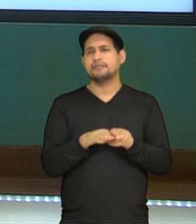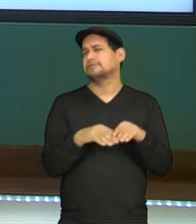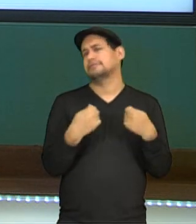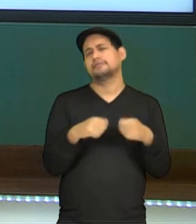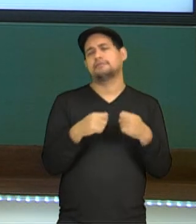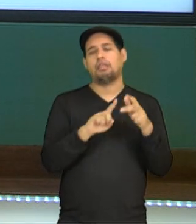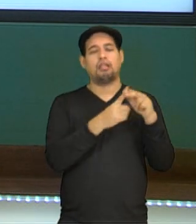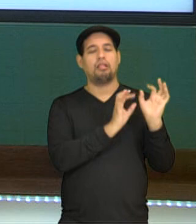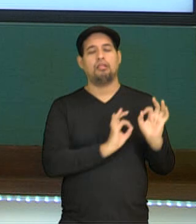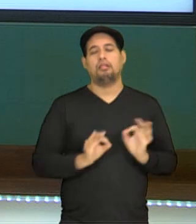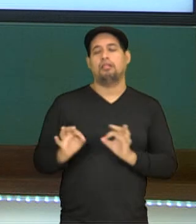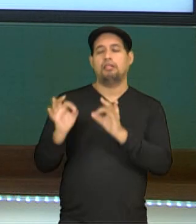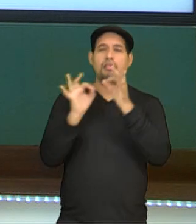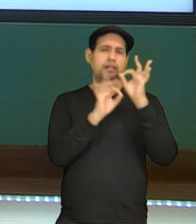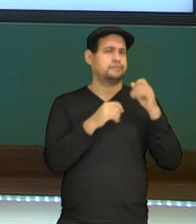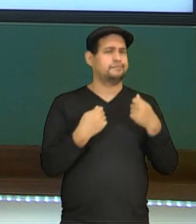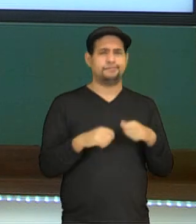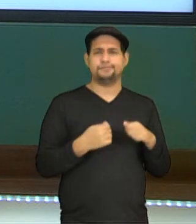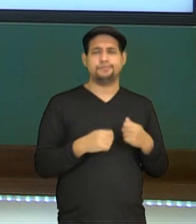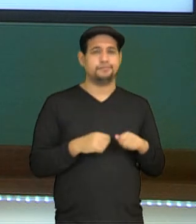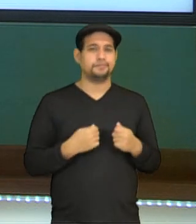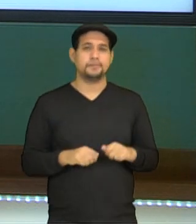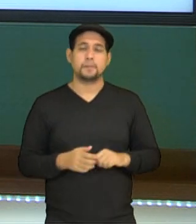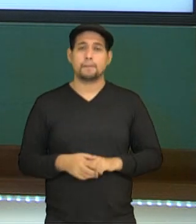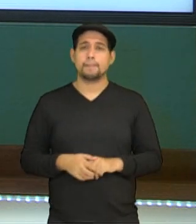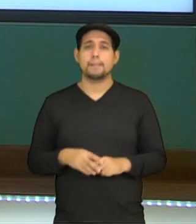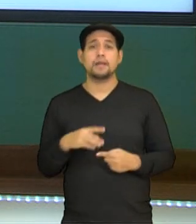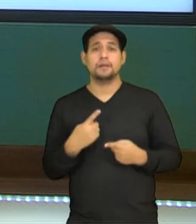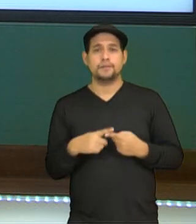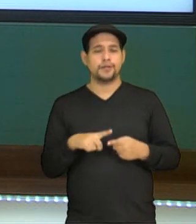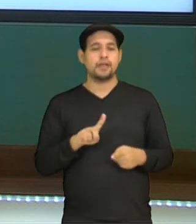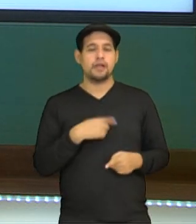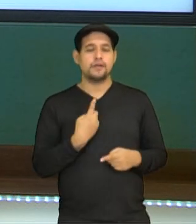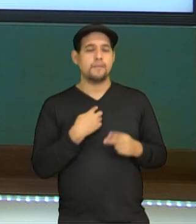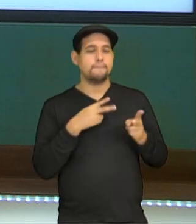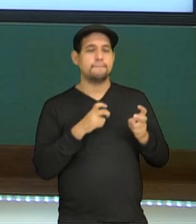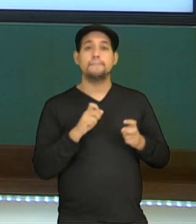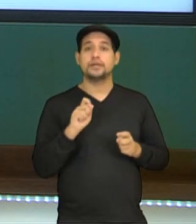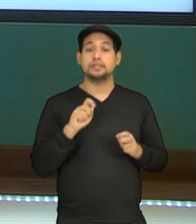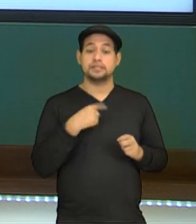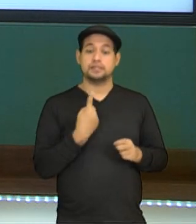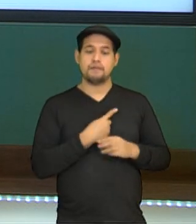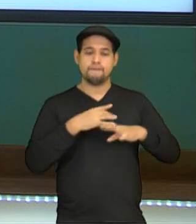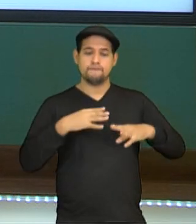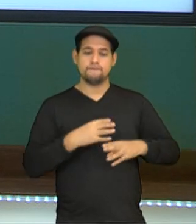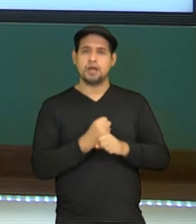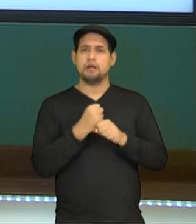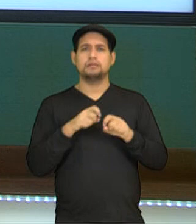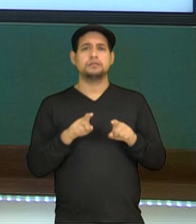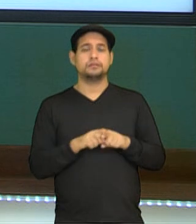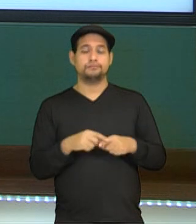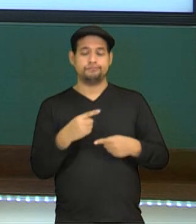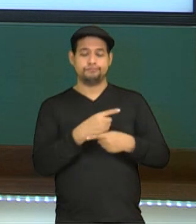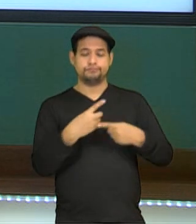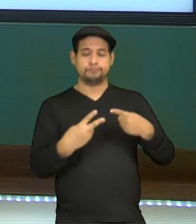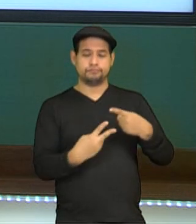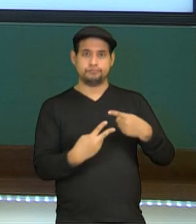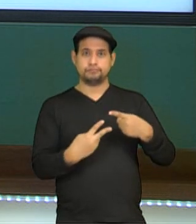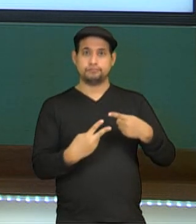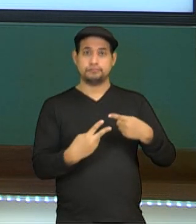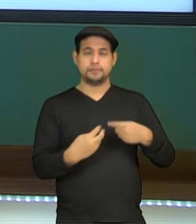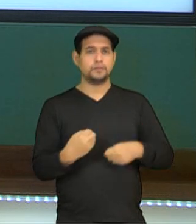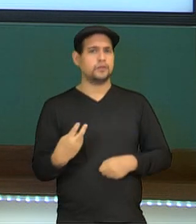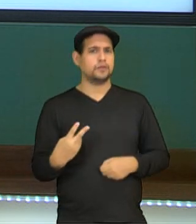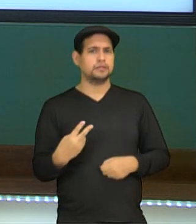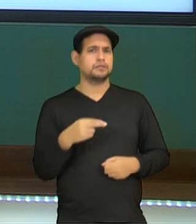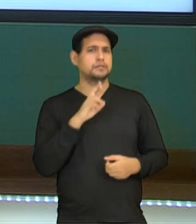precisou mexer nessa outra aqui, 1 quarto. Né? Porque a gente já observa que se a gente multiplicar 1 sobre 2 por